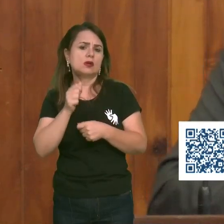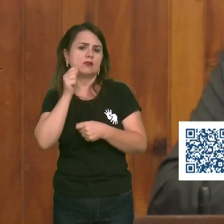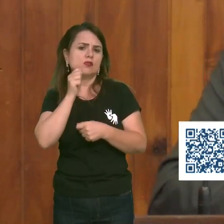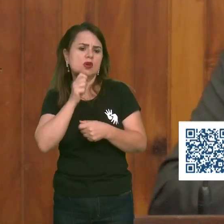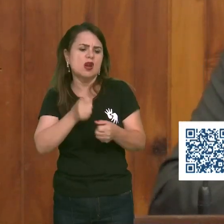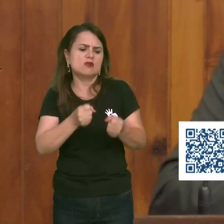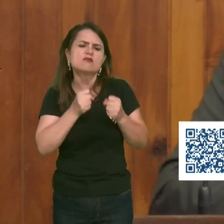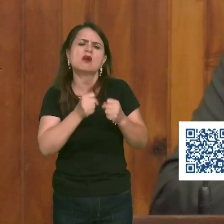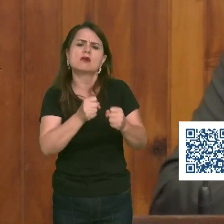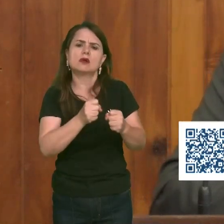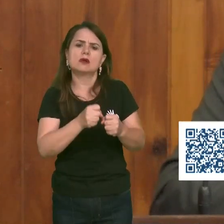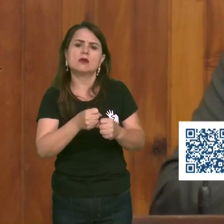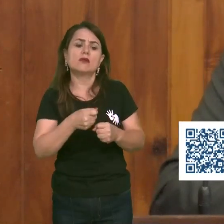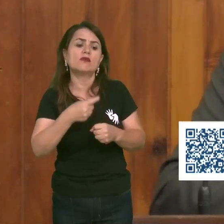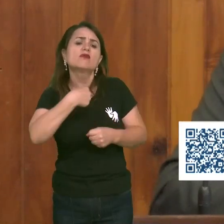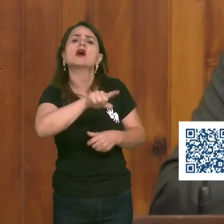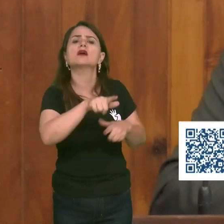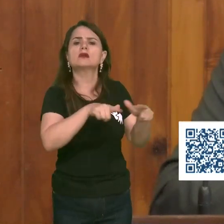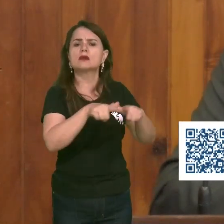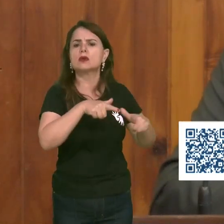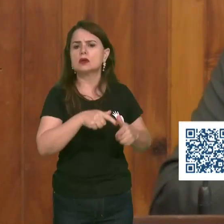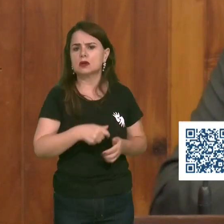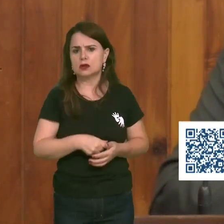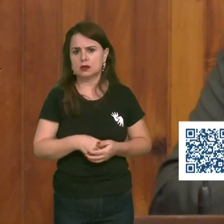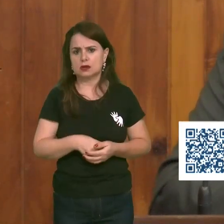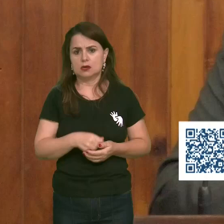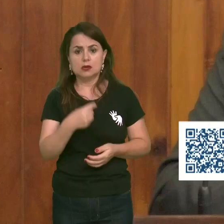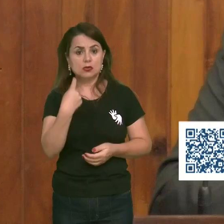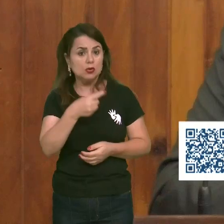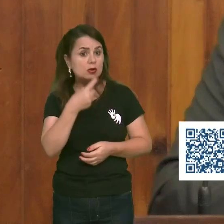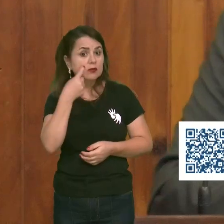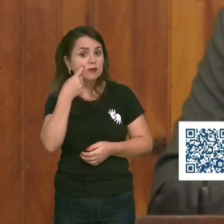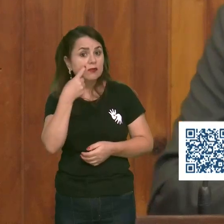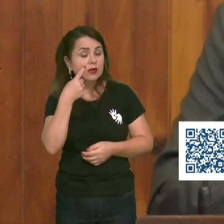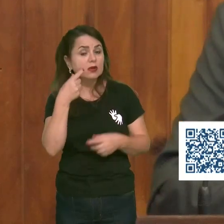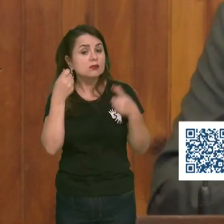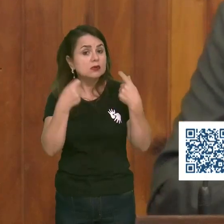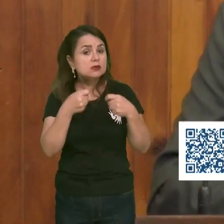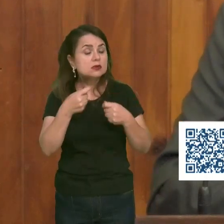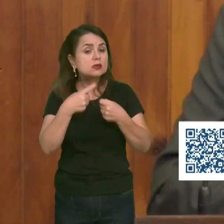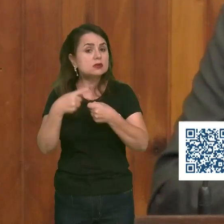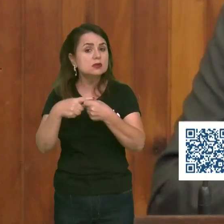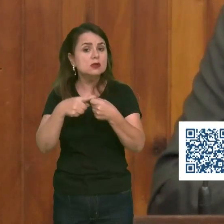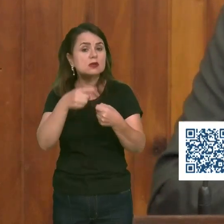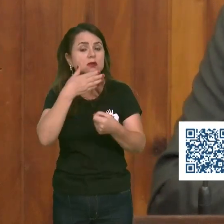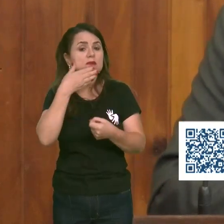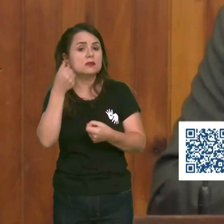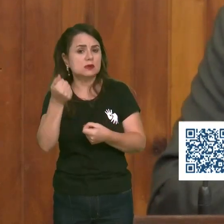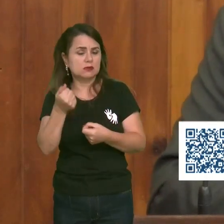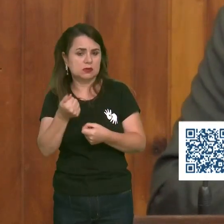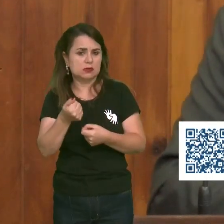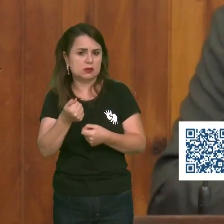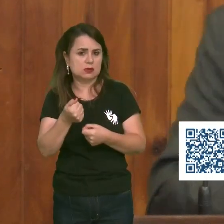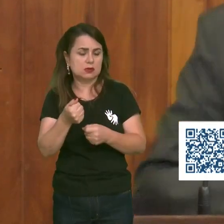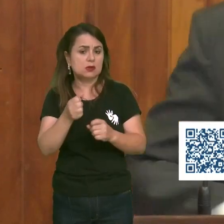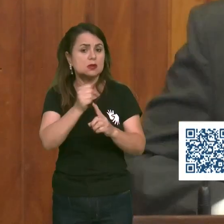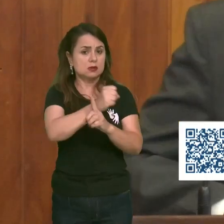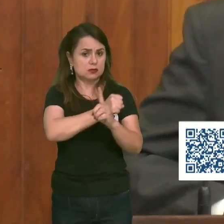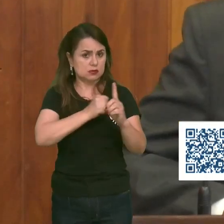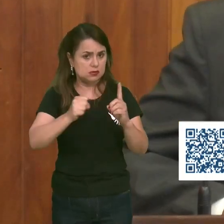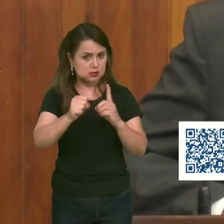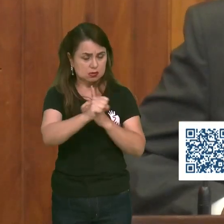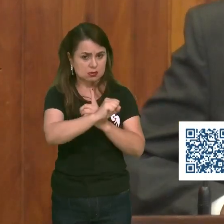secretaria para que possamos ver melhorias aí na área social da